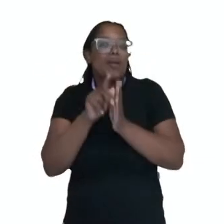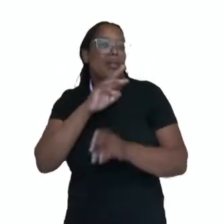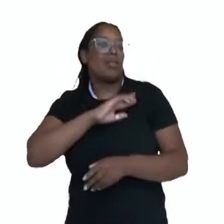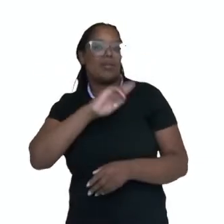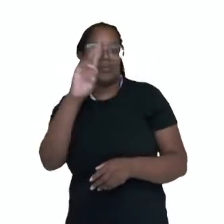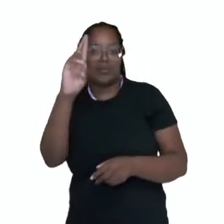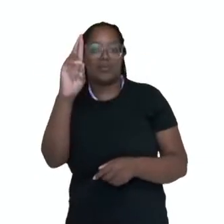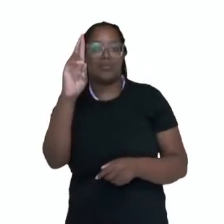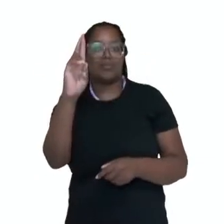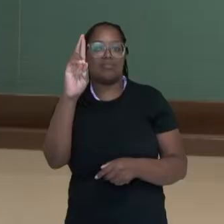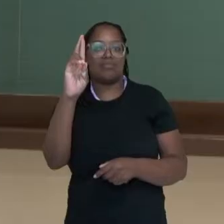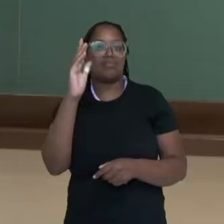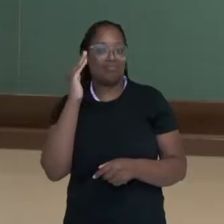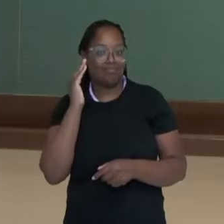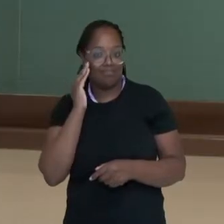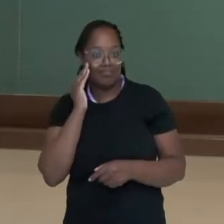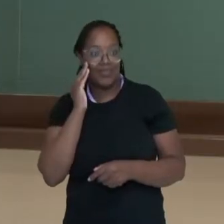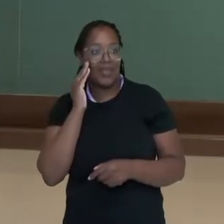religiões.